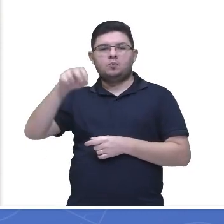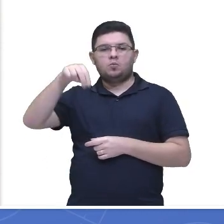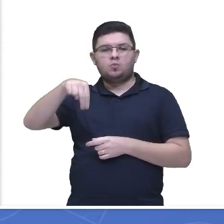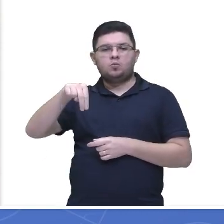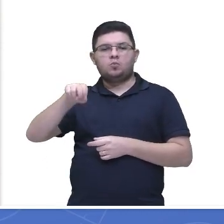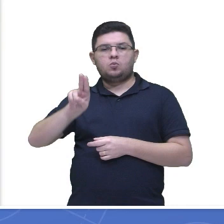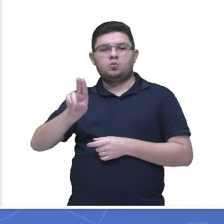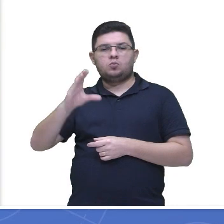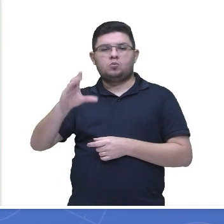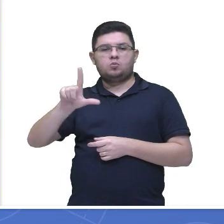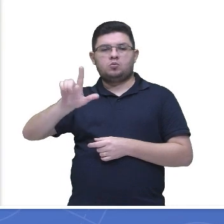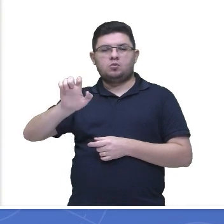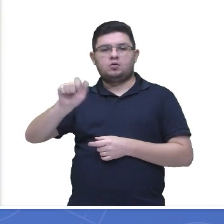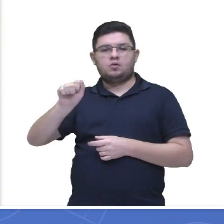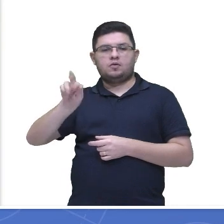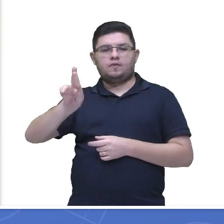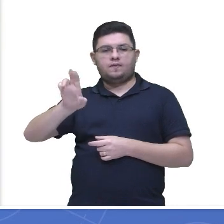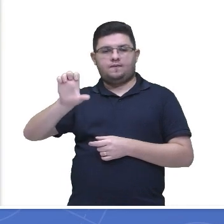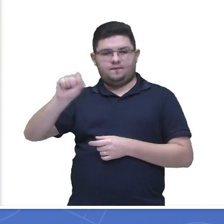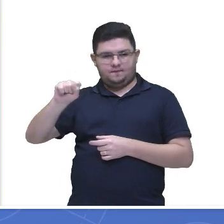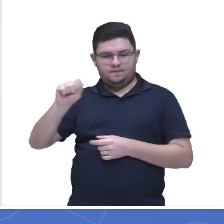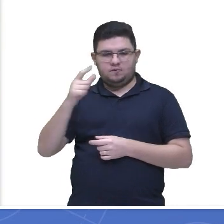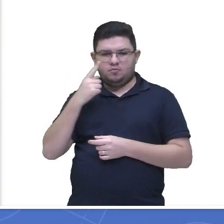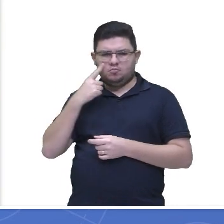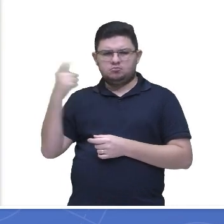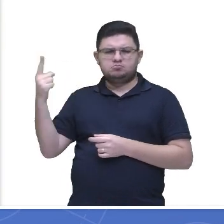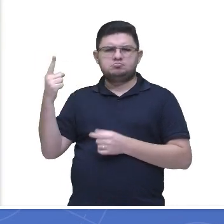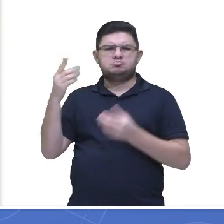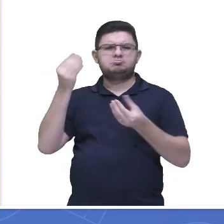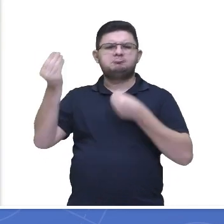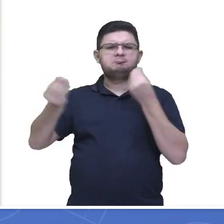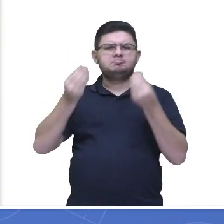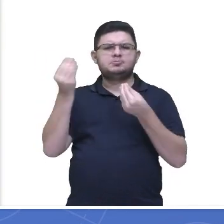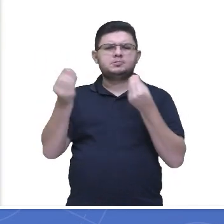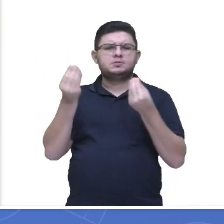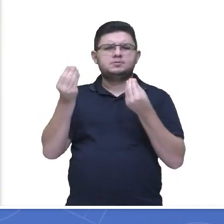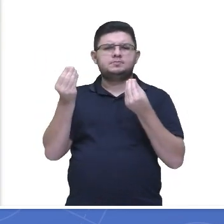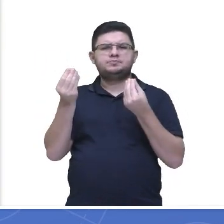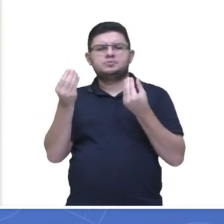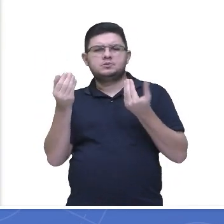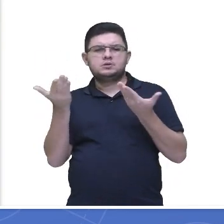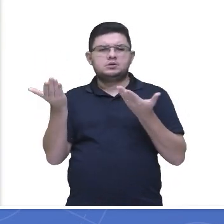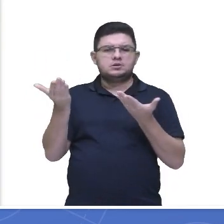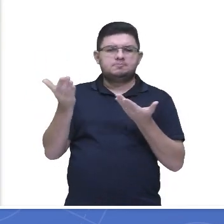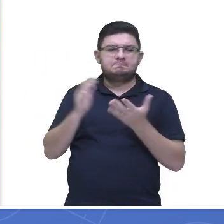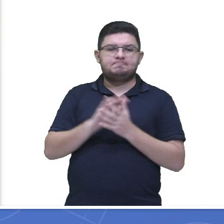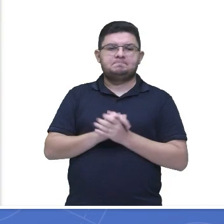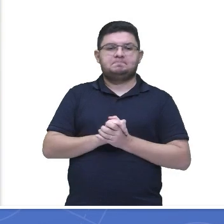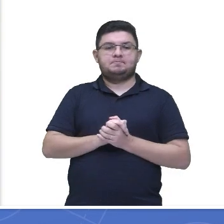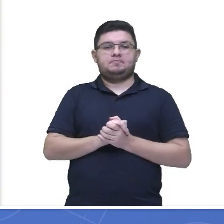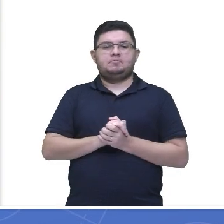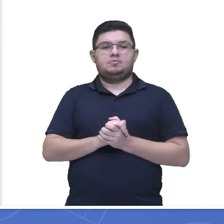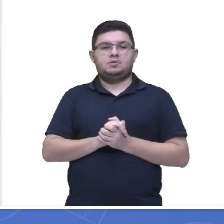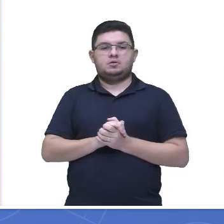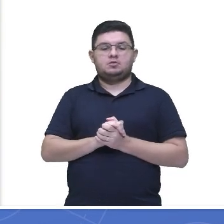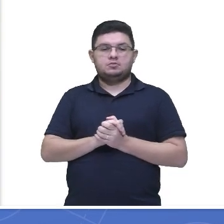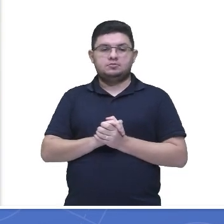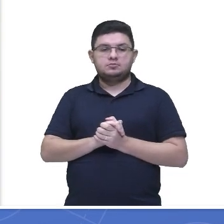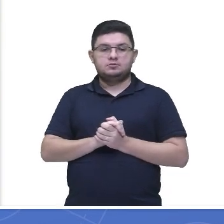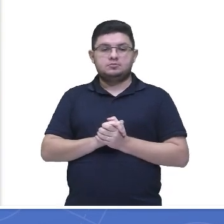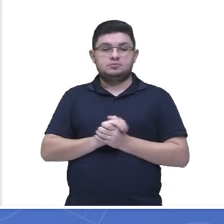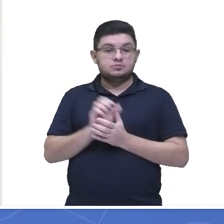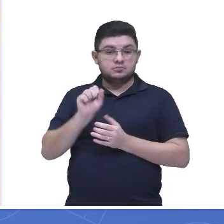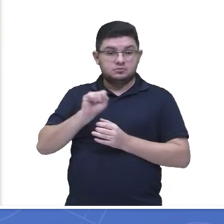polinucleares. Quando é que eu tenho um hidrocarboneto polinucleares?